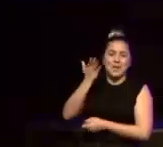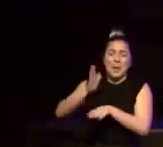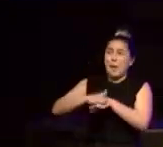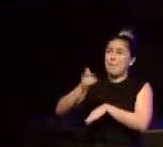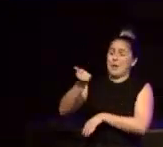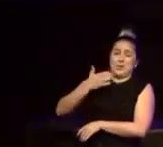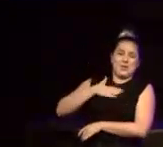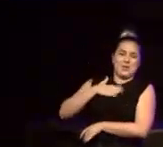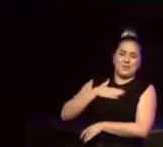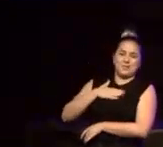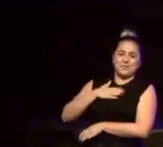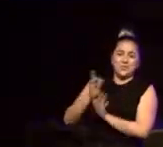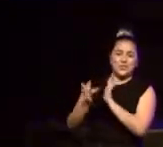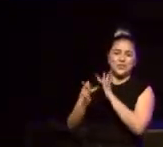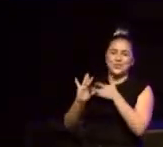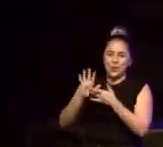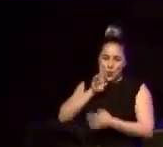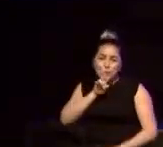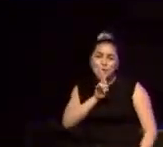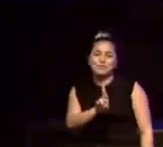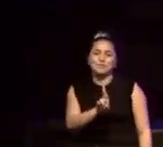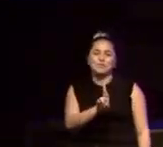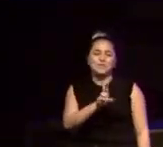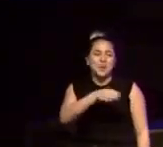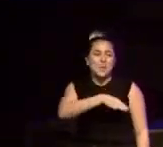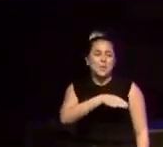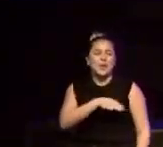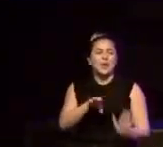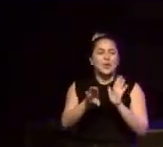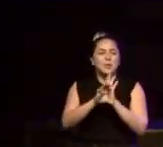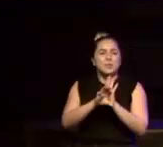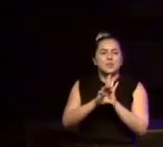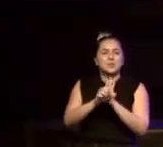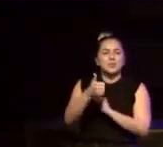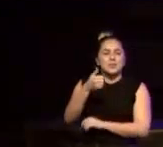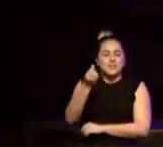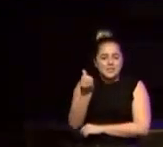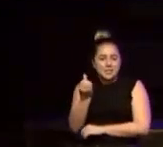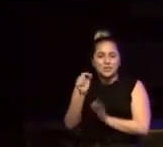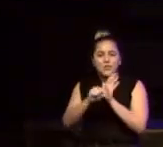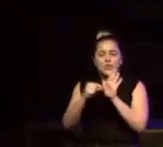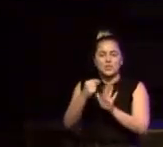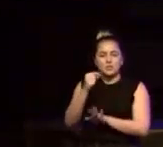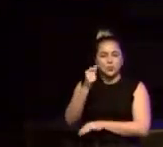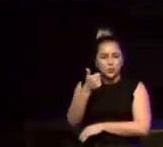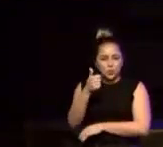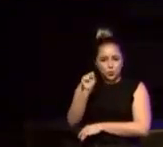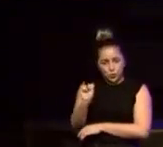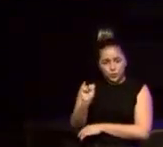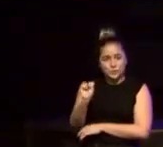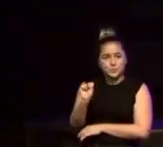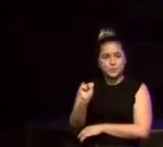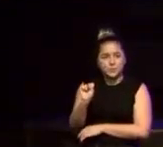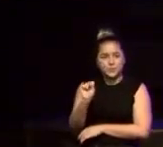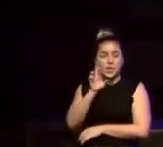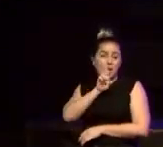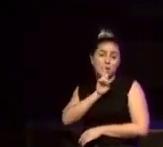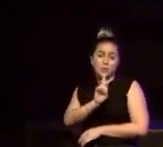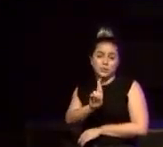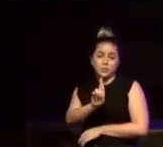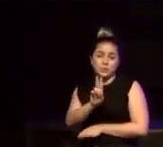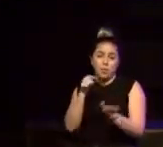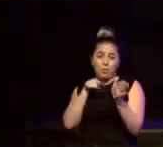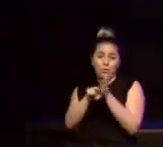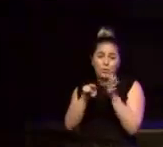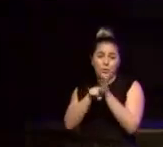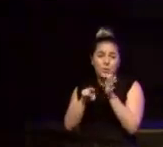deixar Jesus responder. Mateus capítulo 16, verso 18, quando ele fala: eu digo a você que você, Pedro,